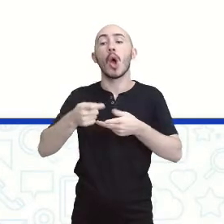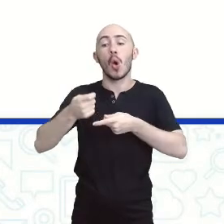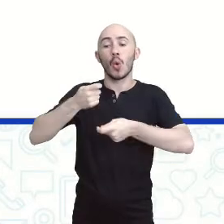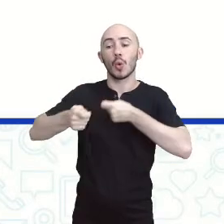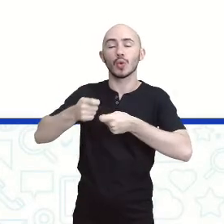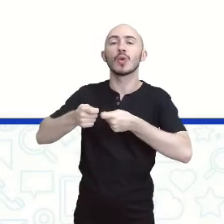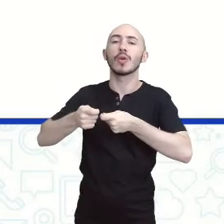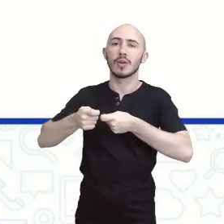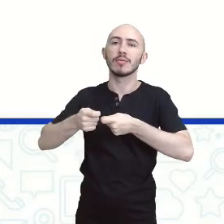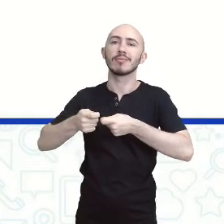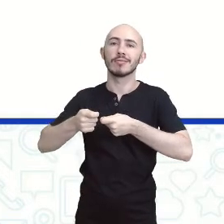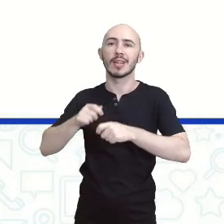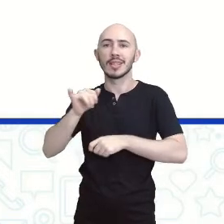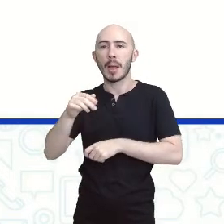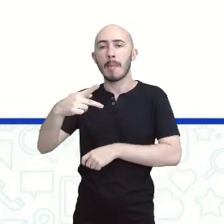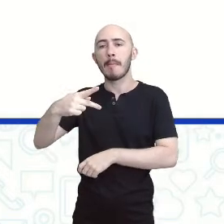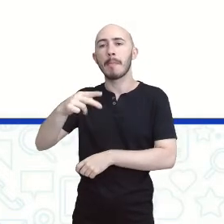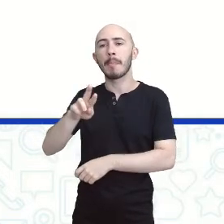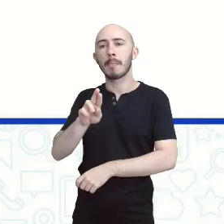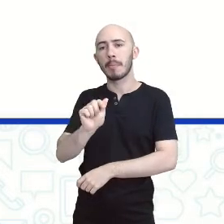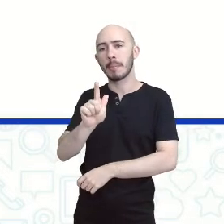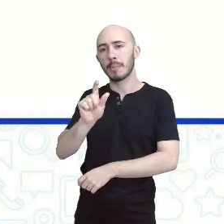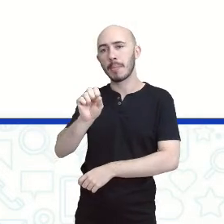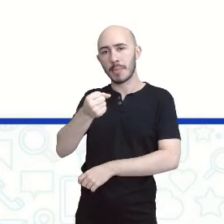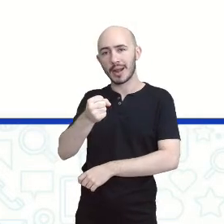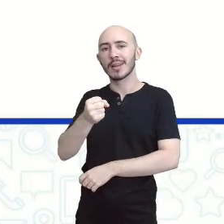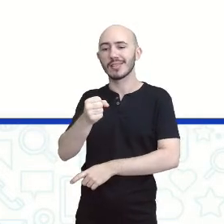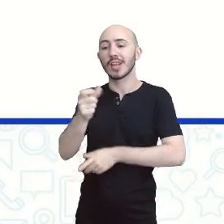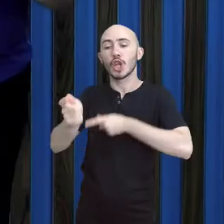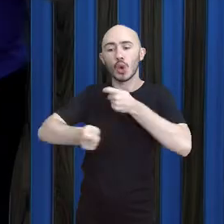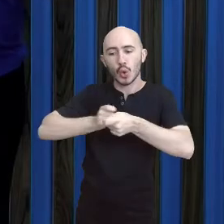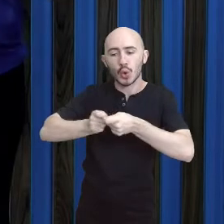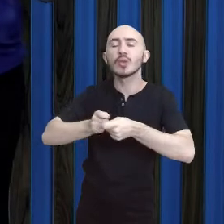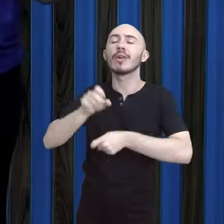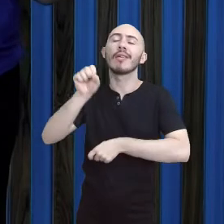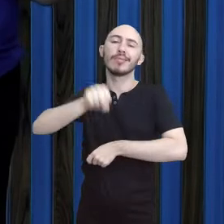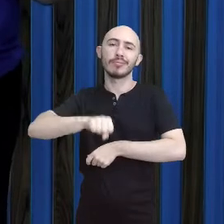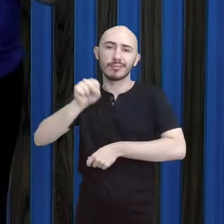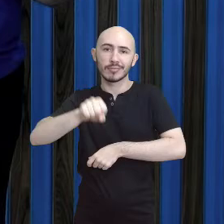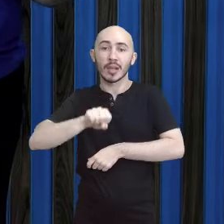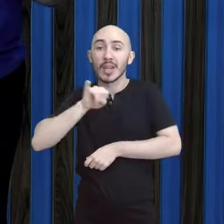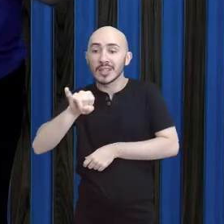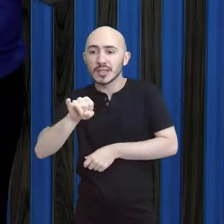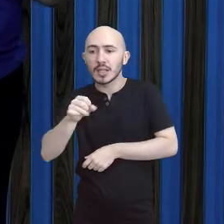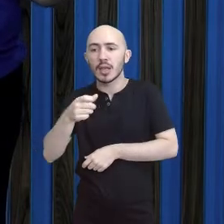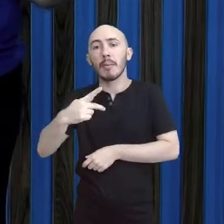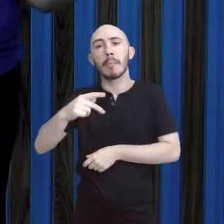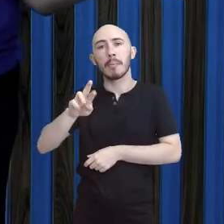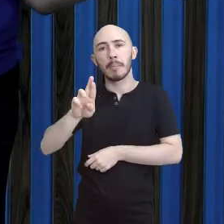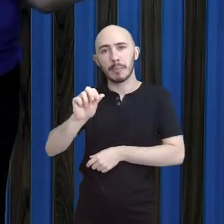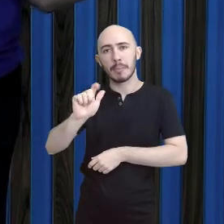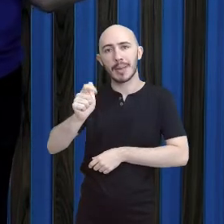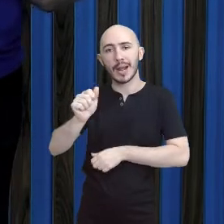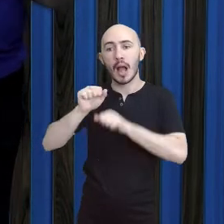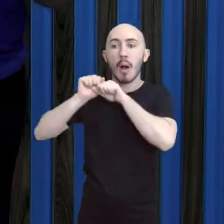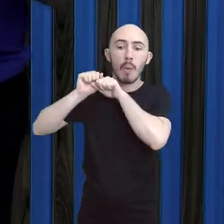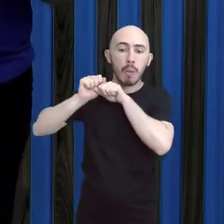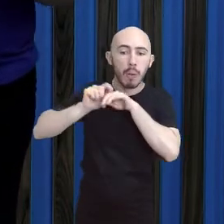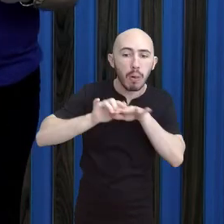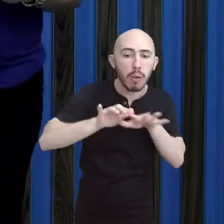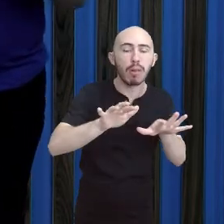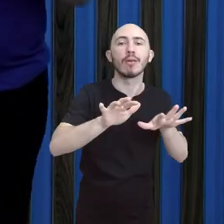de pragas. Se as pragas se proliferarem na natureza, o que vai ser de nós? Não vai dar certo.